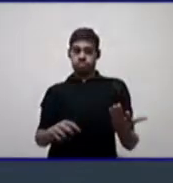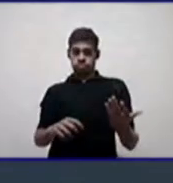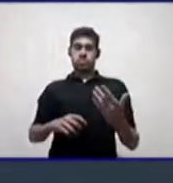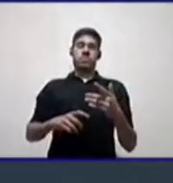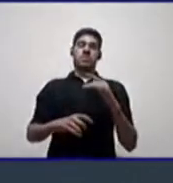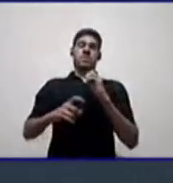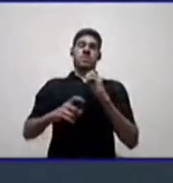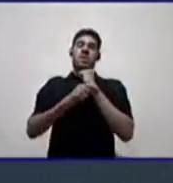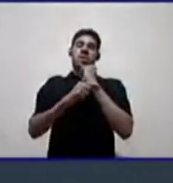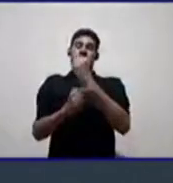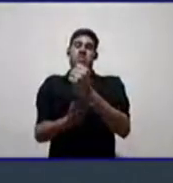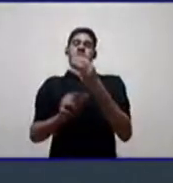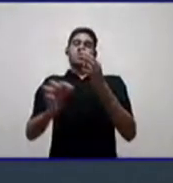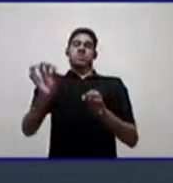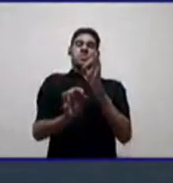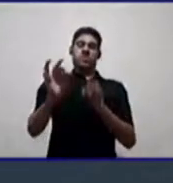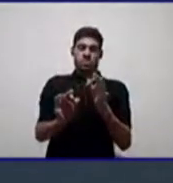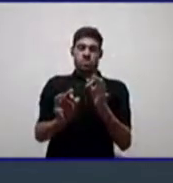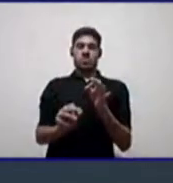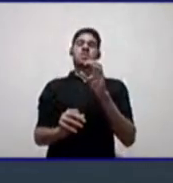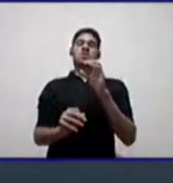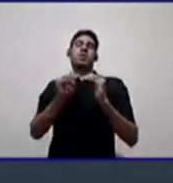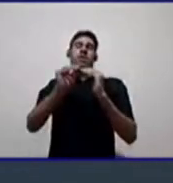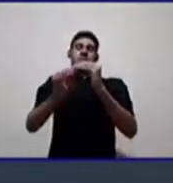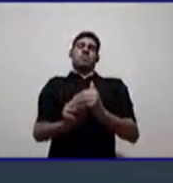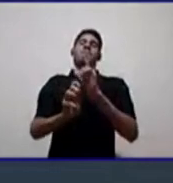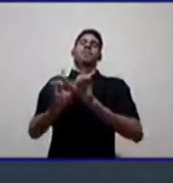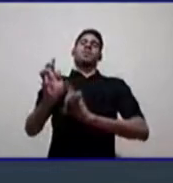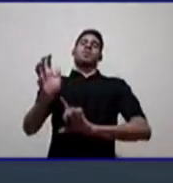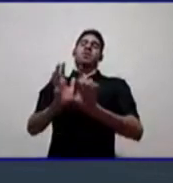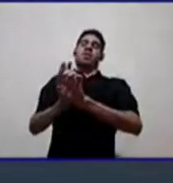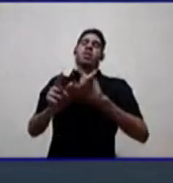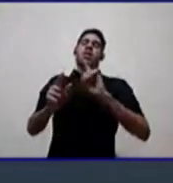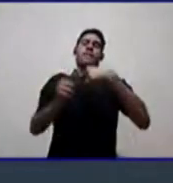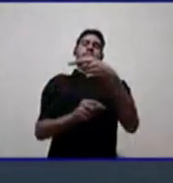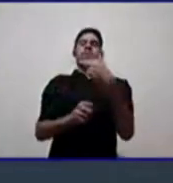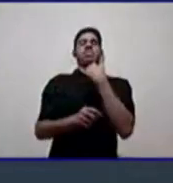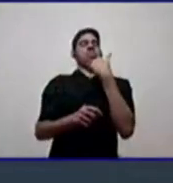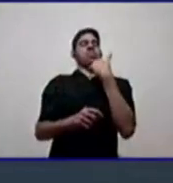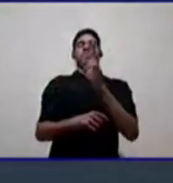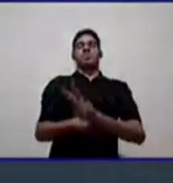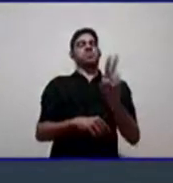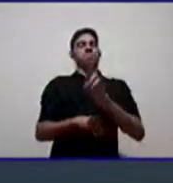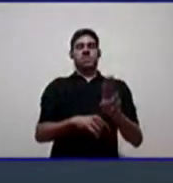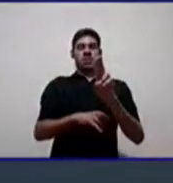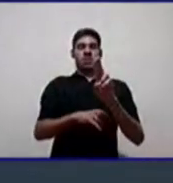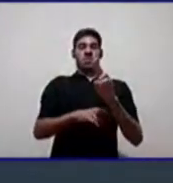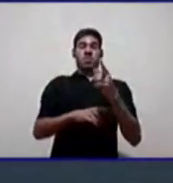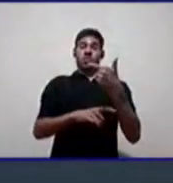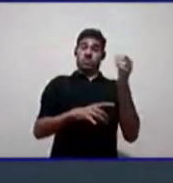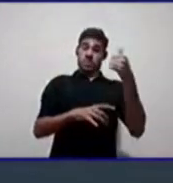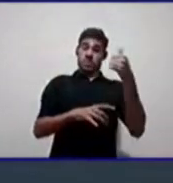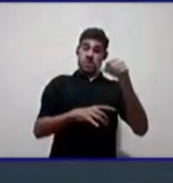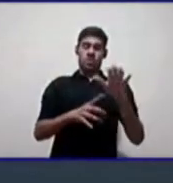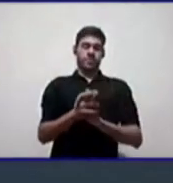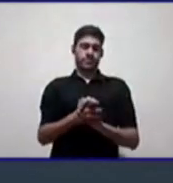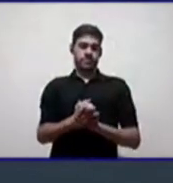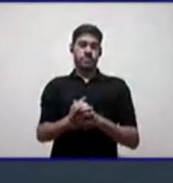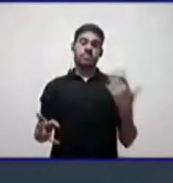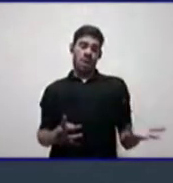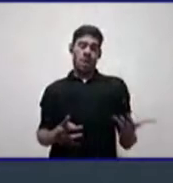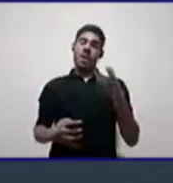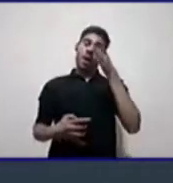da segurança jurídica, não podem ser aplicadas à legislação posterior de 2019. Ou seja, então, devemos nos